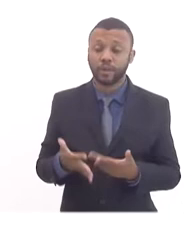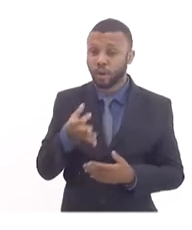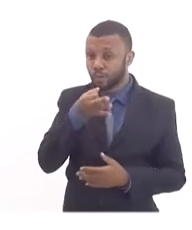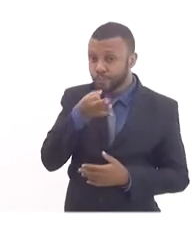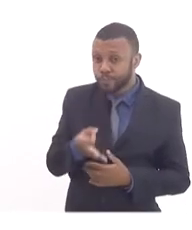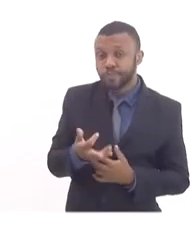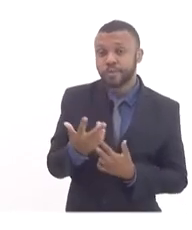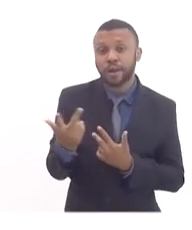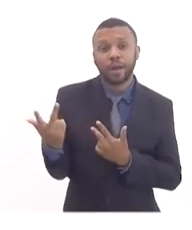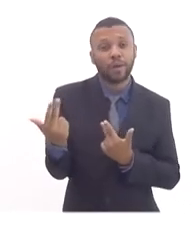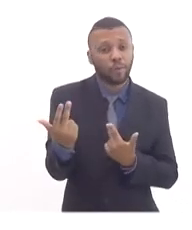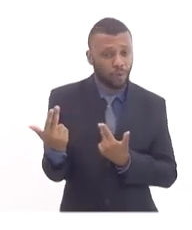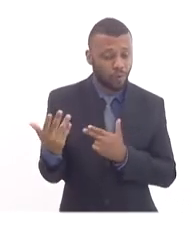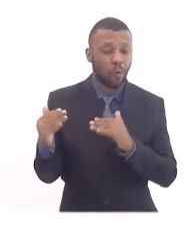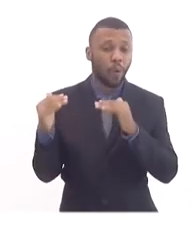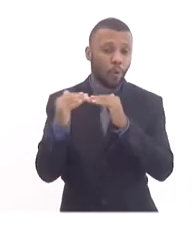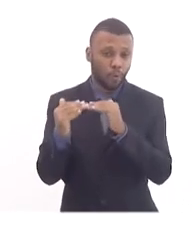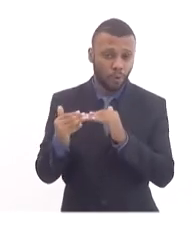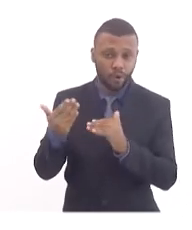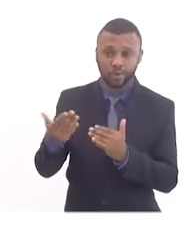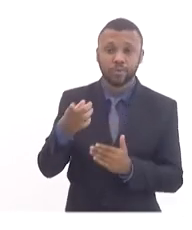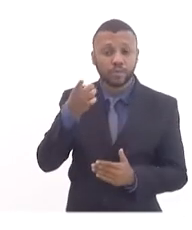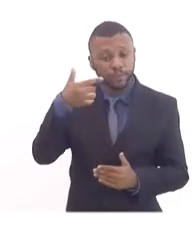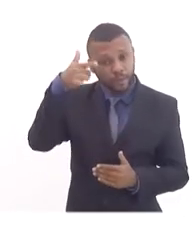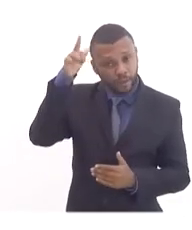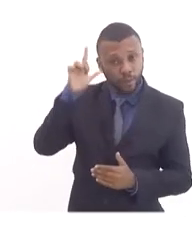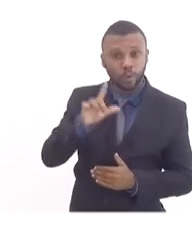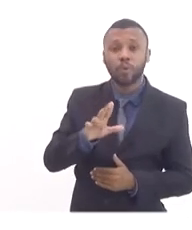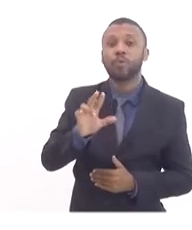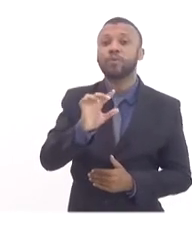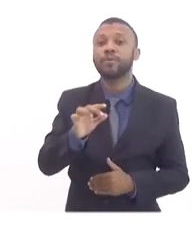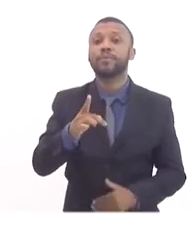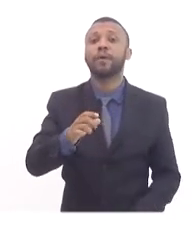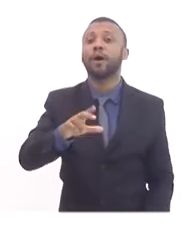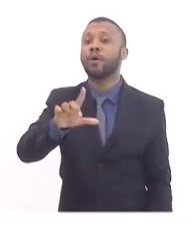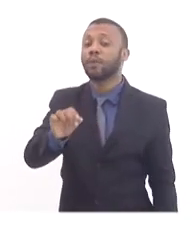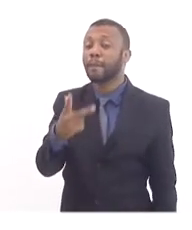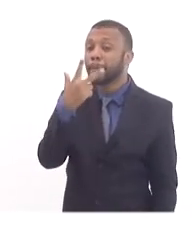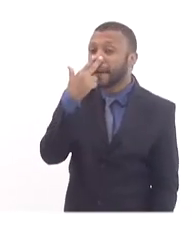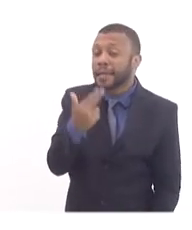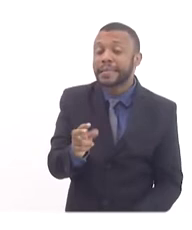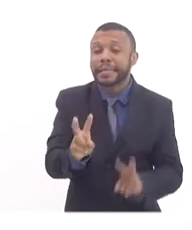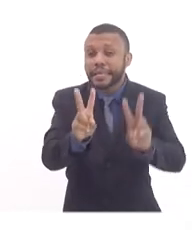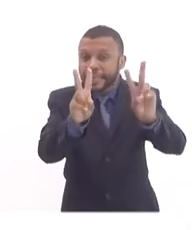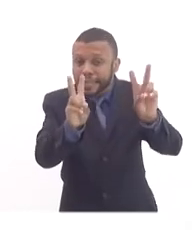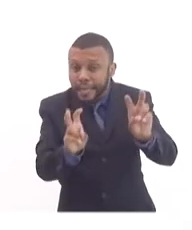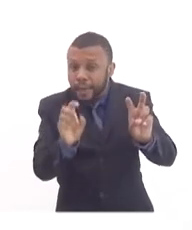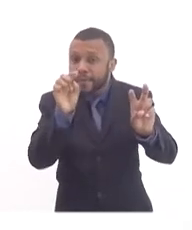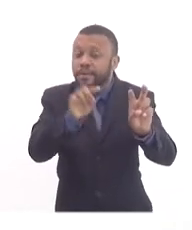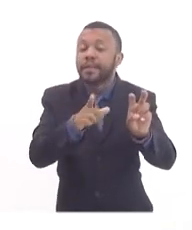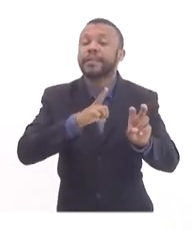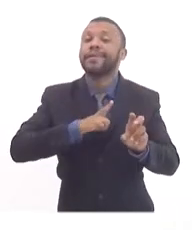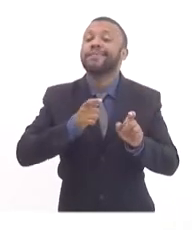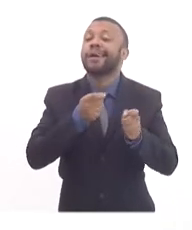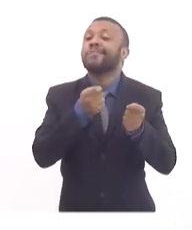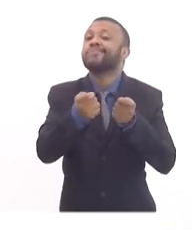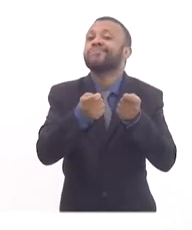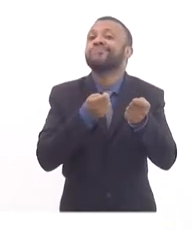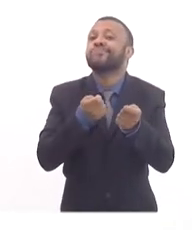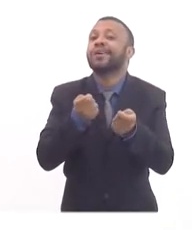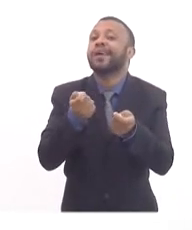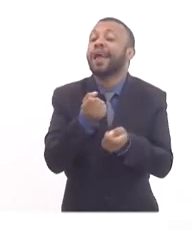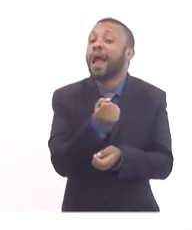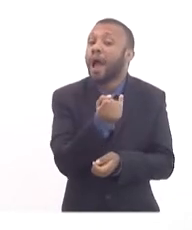do deputado nos paga porque me parece que de alguma forma esse tema foi gestado em alguns